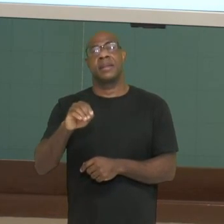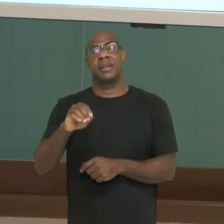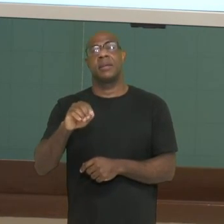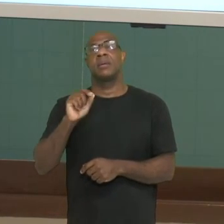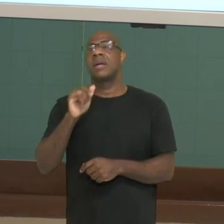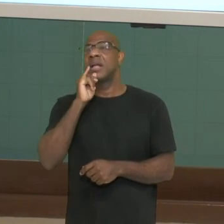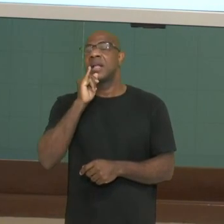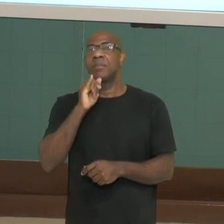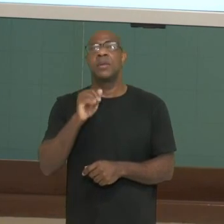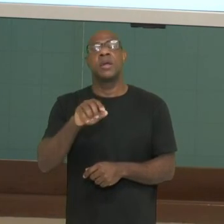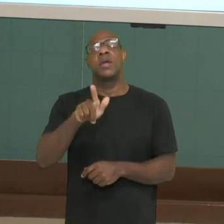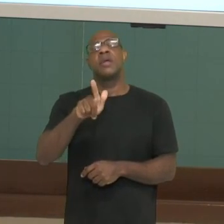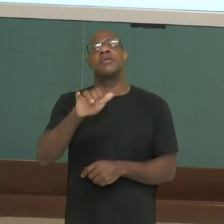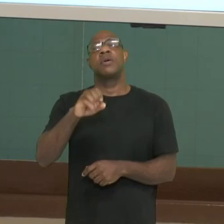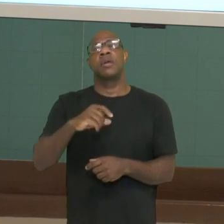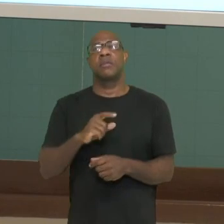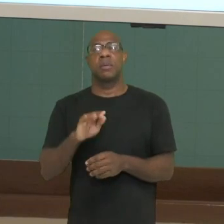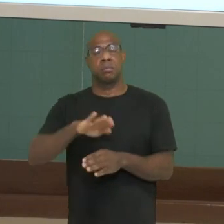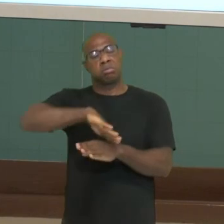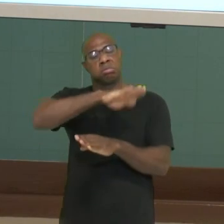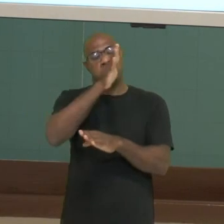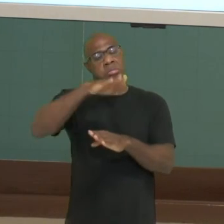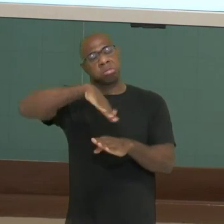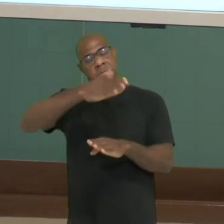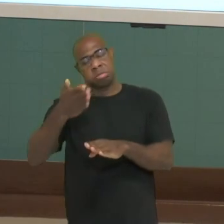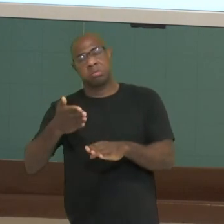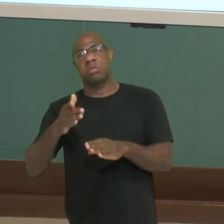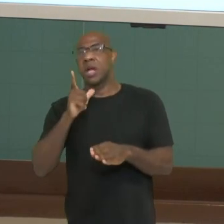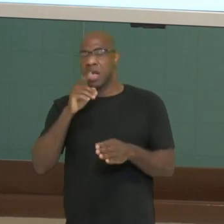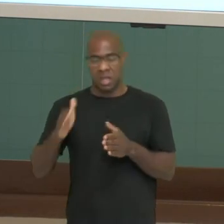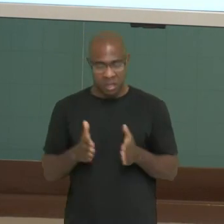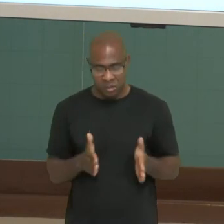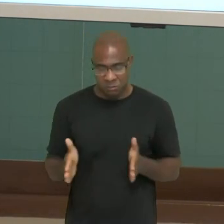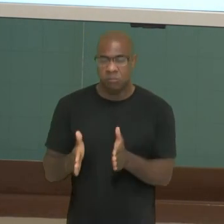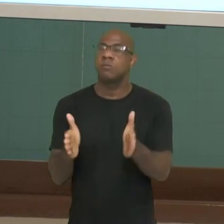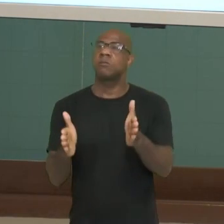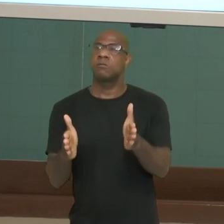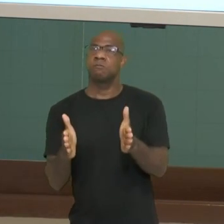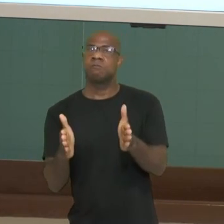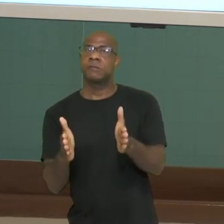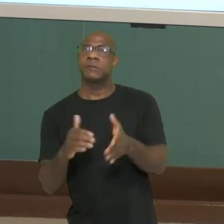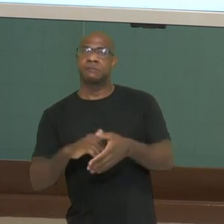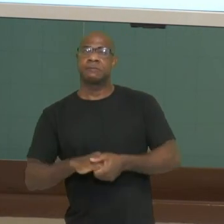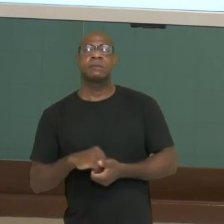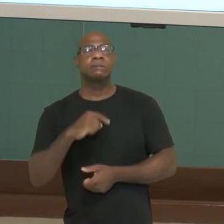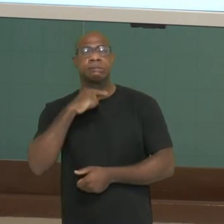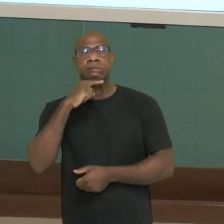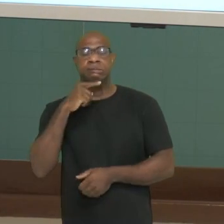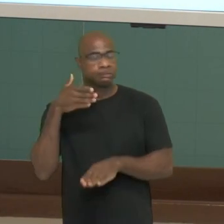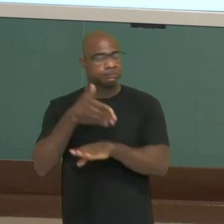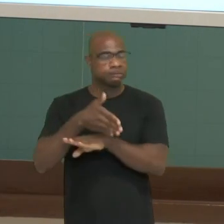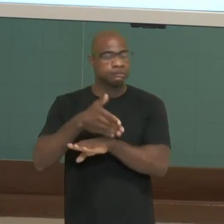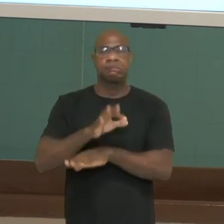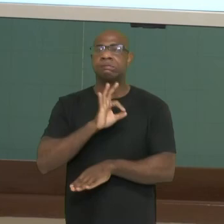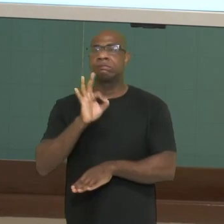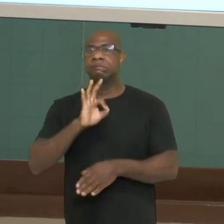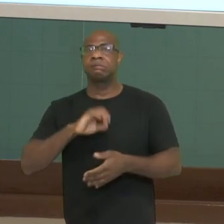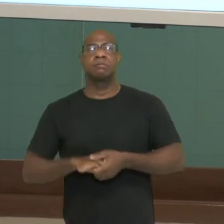rio, pode ser uma montanha, são exemplos de barreiras geográficas. Não são capazes de